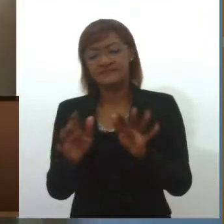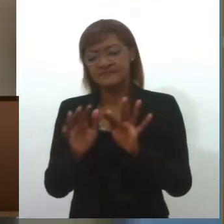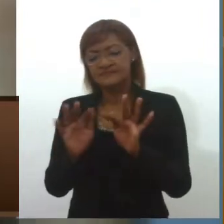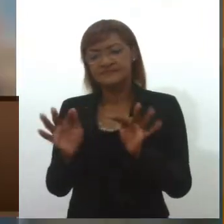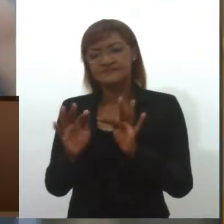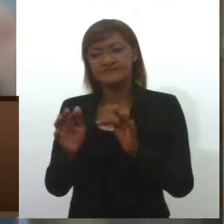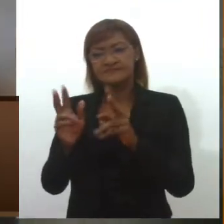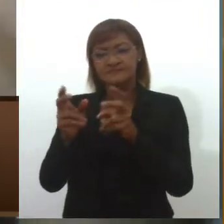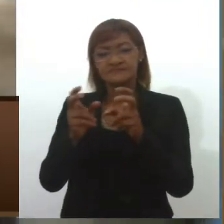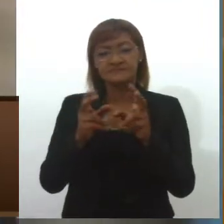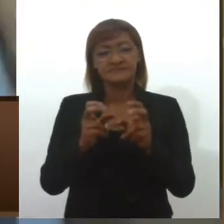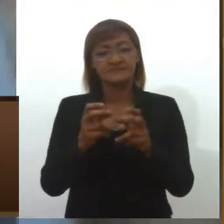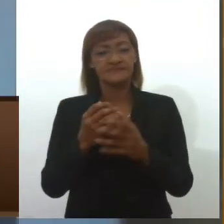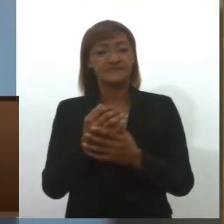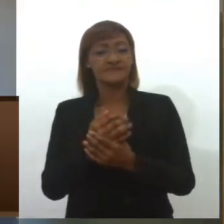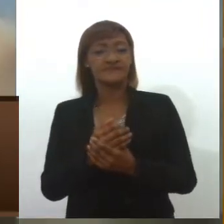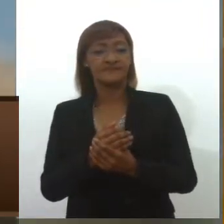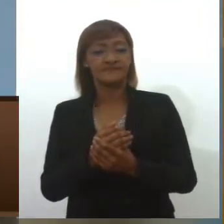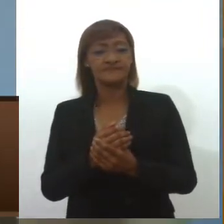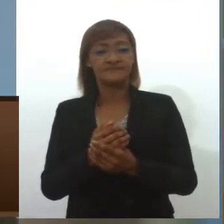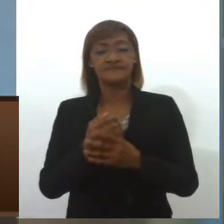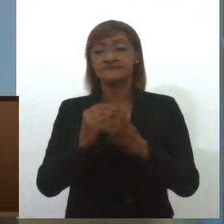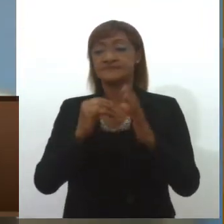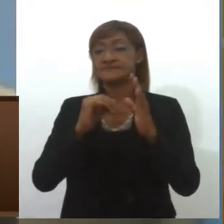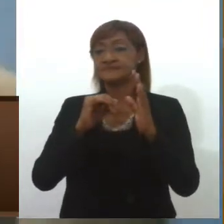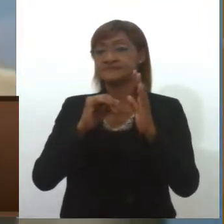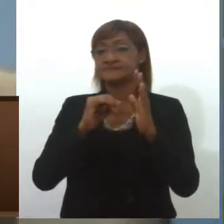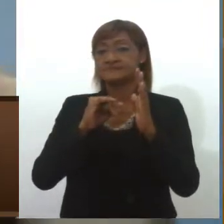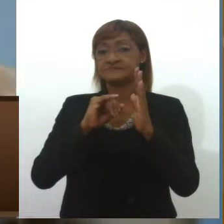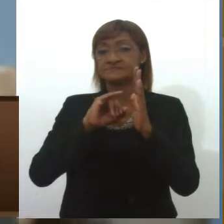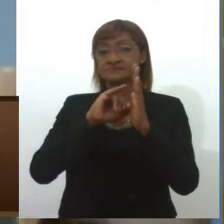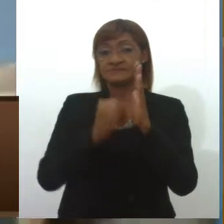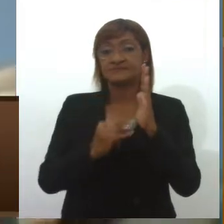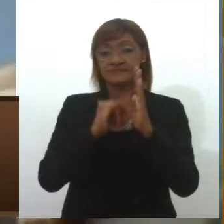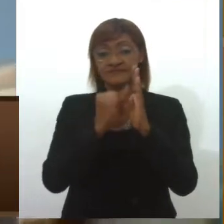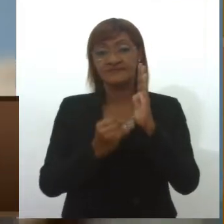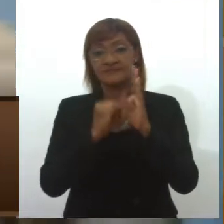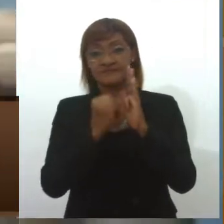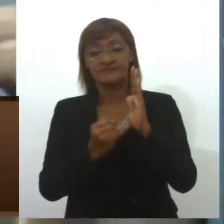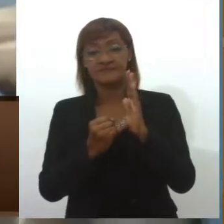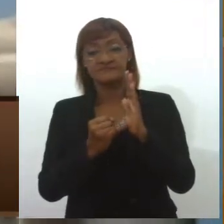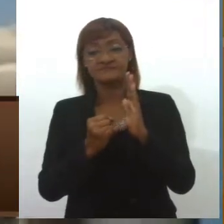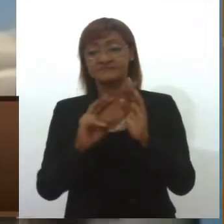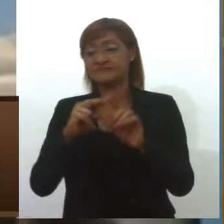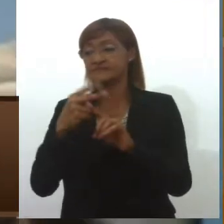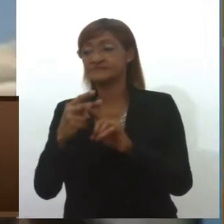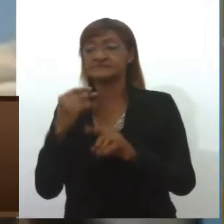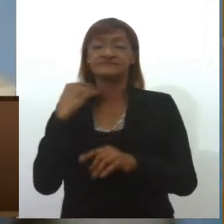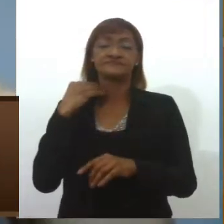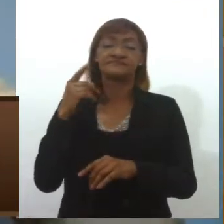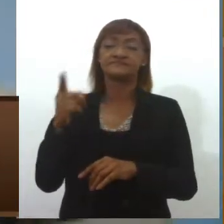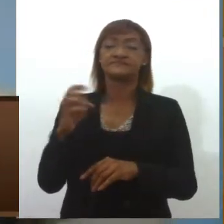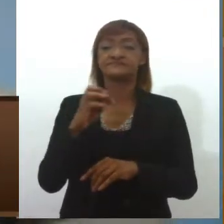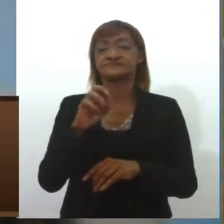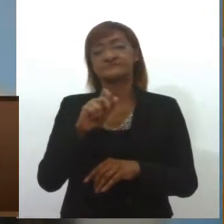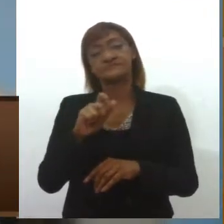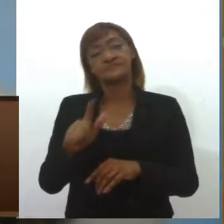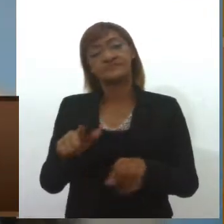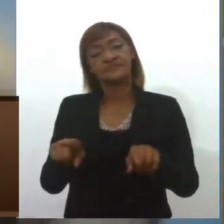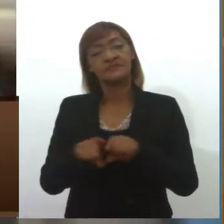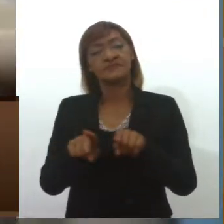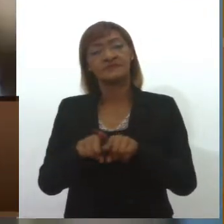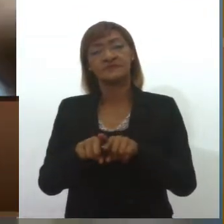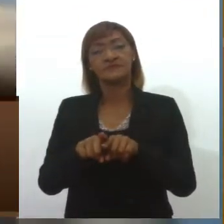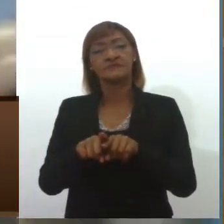perceber entre um lado a inflação crescendo via aumento da demanda e o outro lado o Banco Central tentando frear essa demanda via taxa de